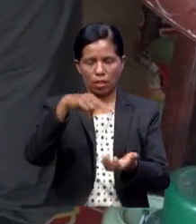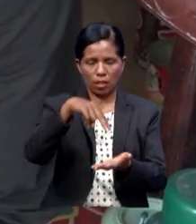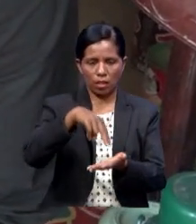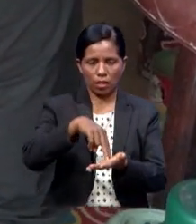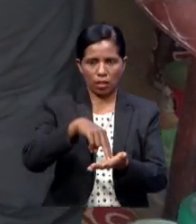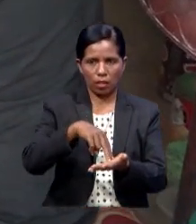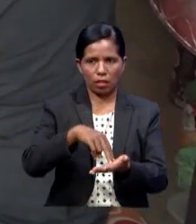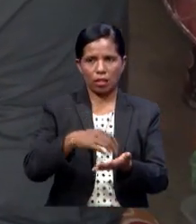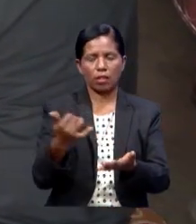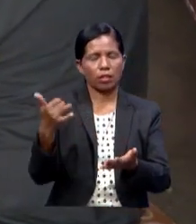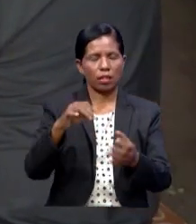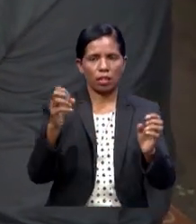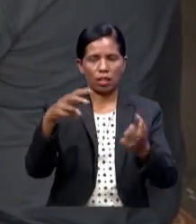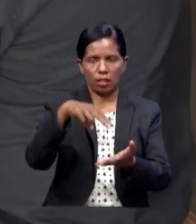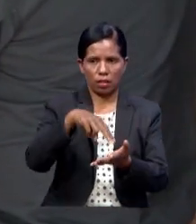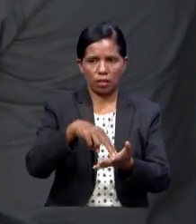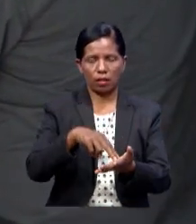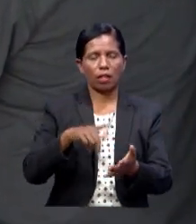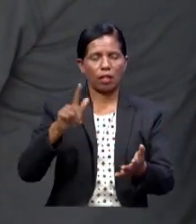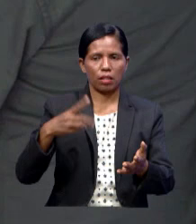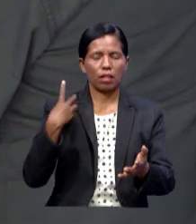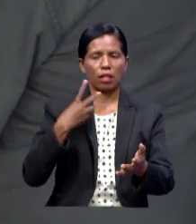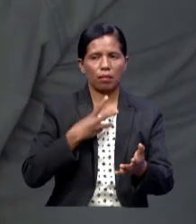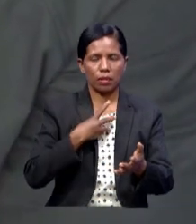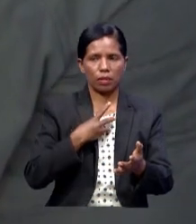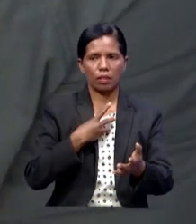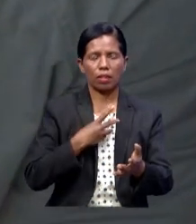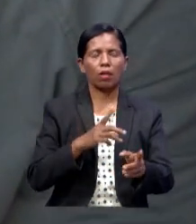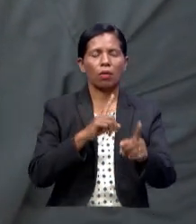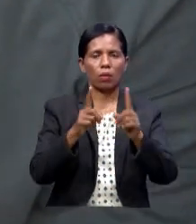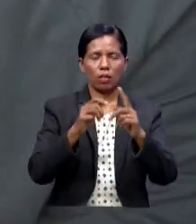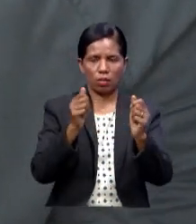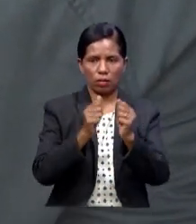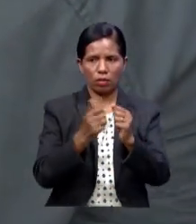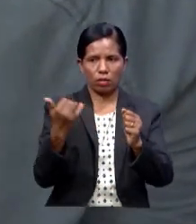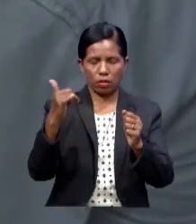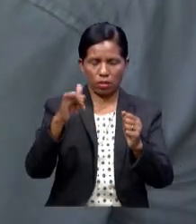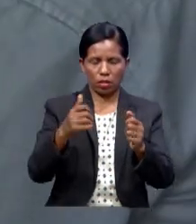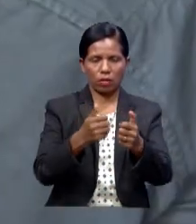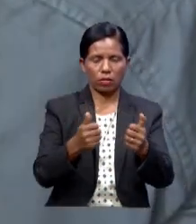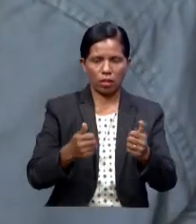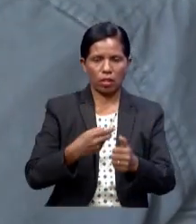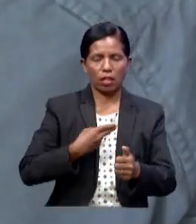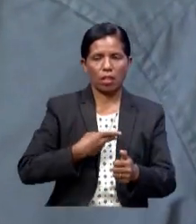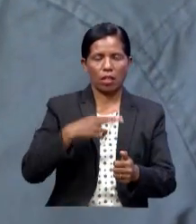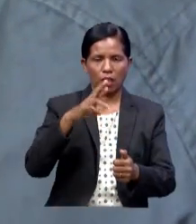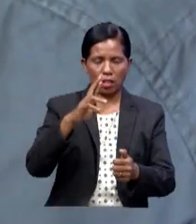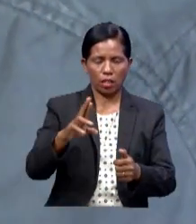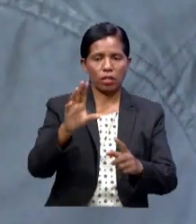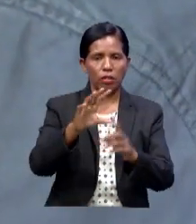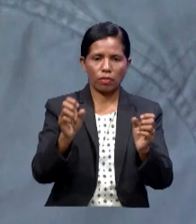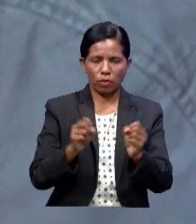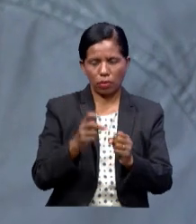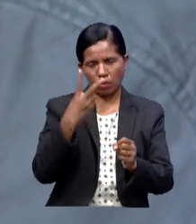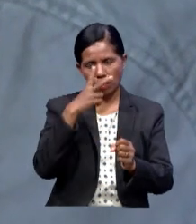be sir hari sida ami se confirma ho sira para autoridade herane sepsuku para hareto